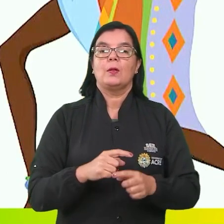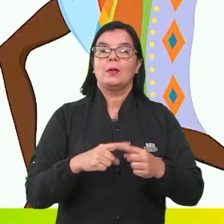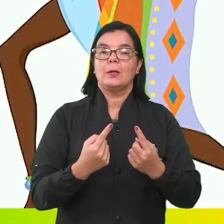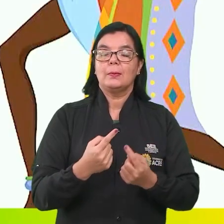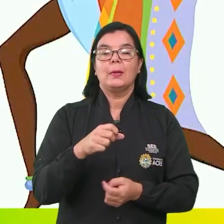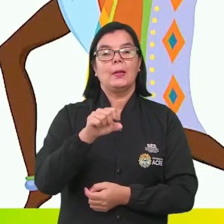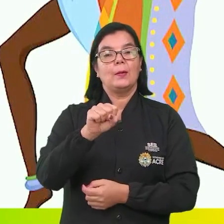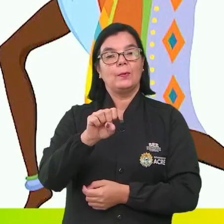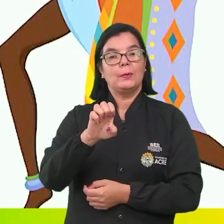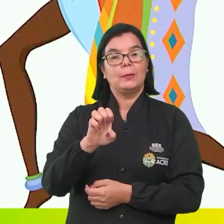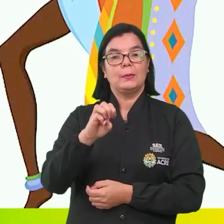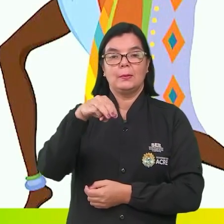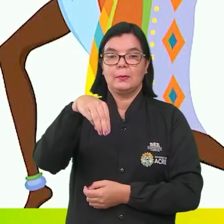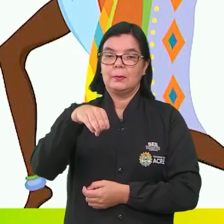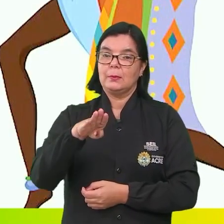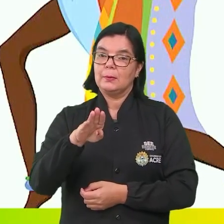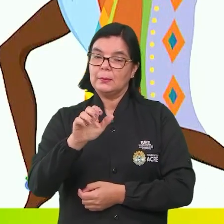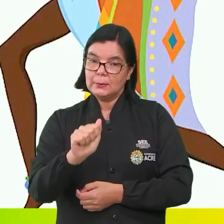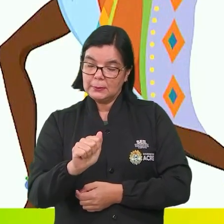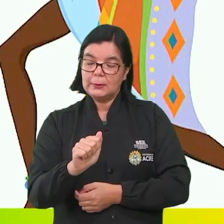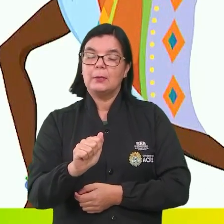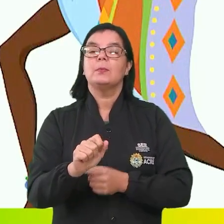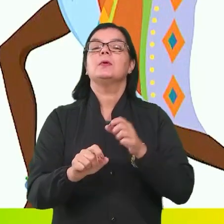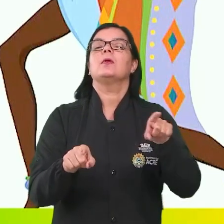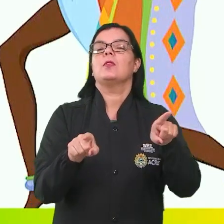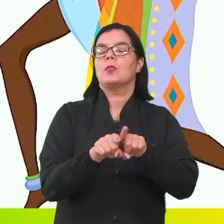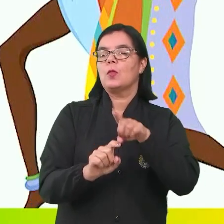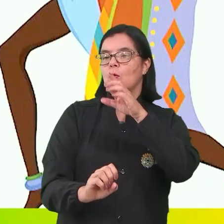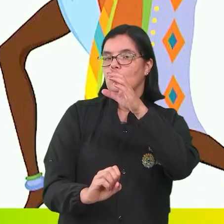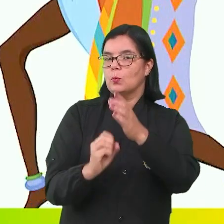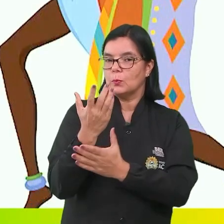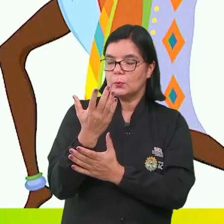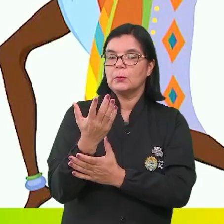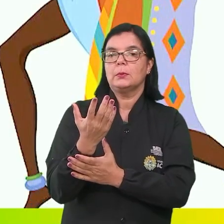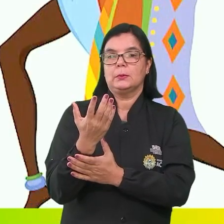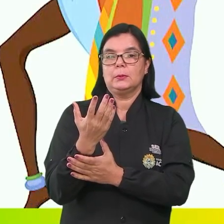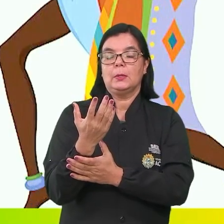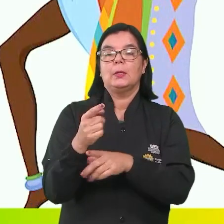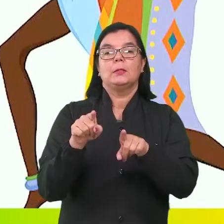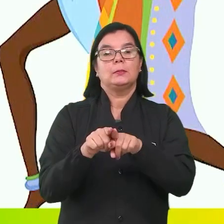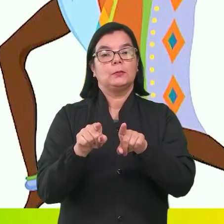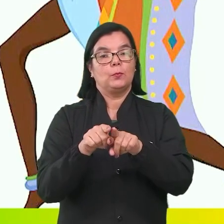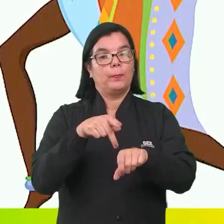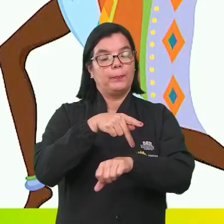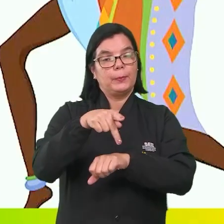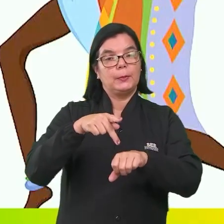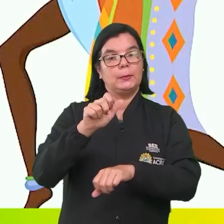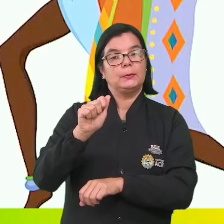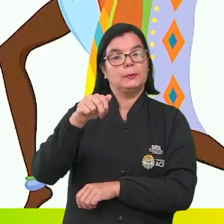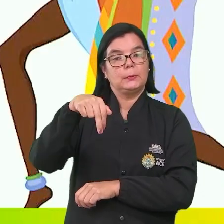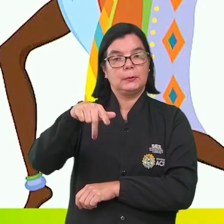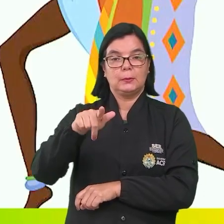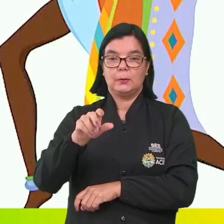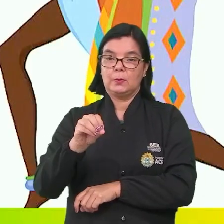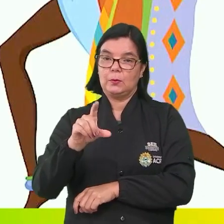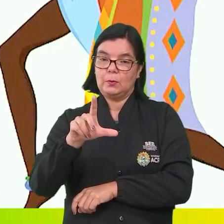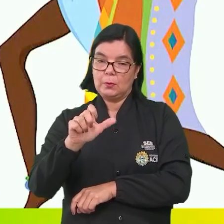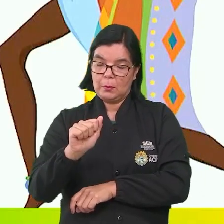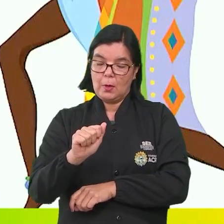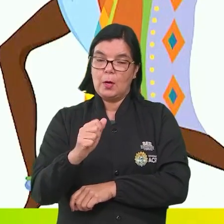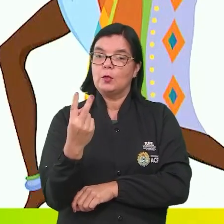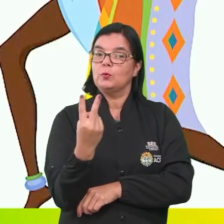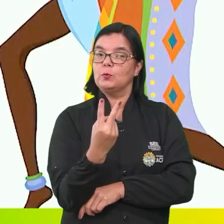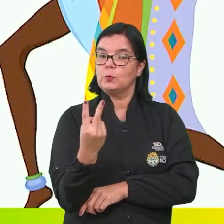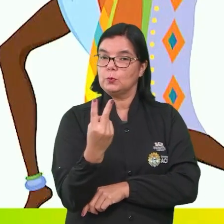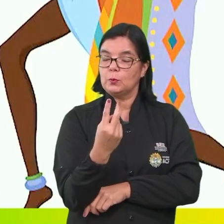é o samba, é o semba mesmo, também de origem angolana. O semba é dançado em pares e